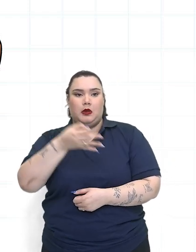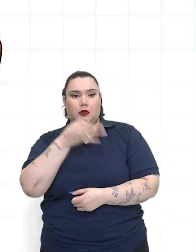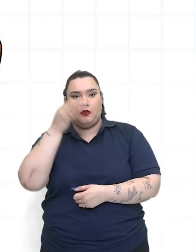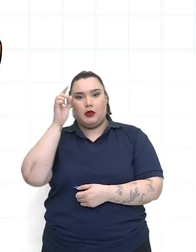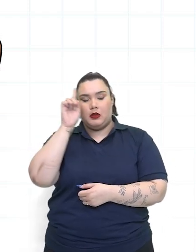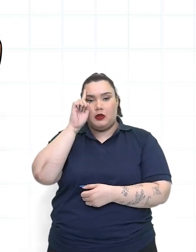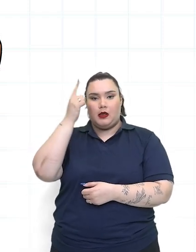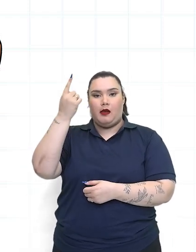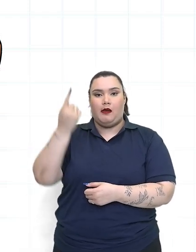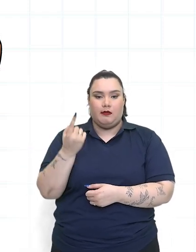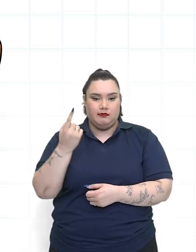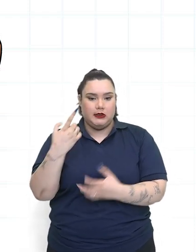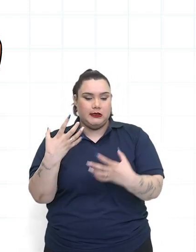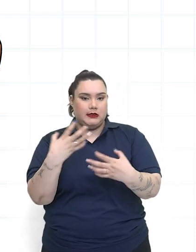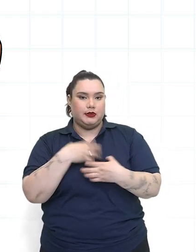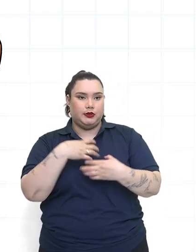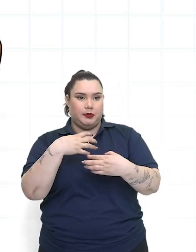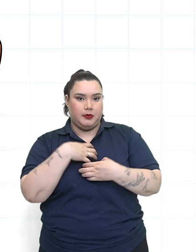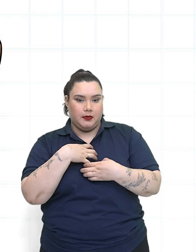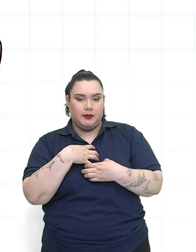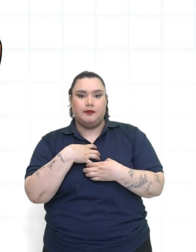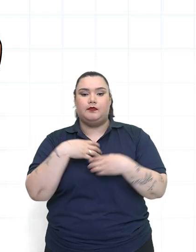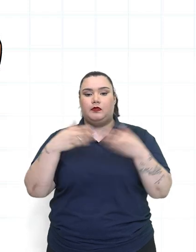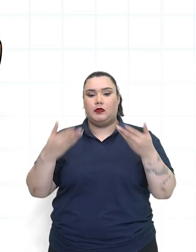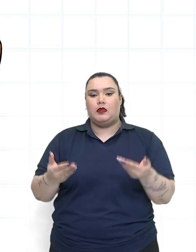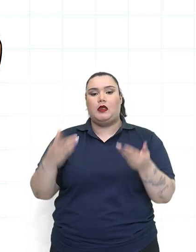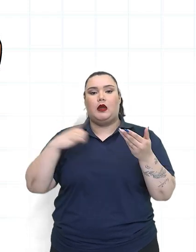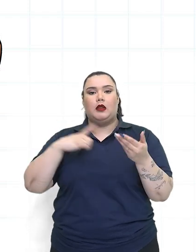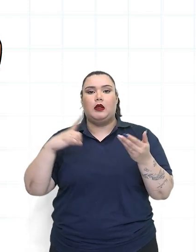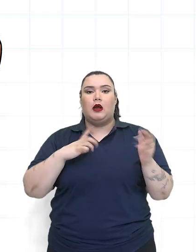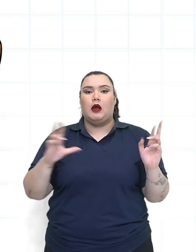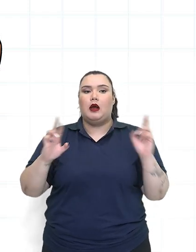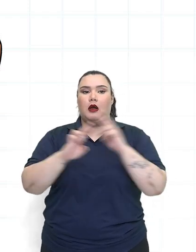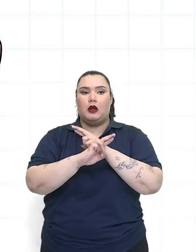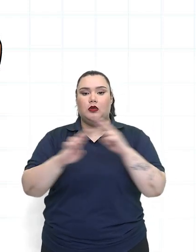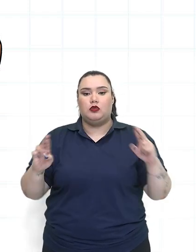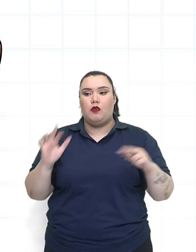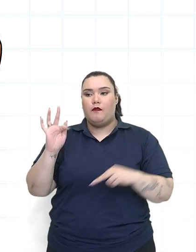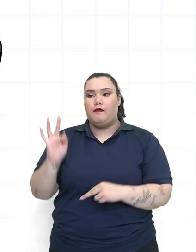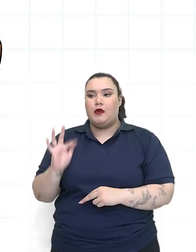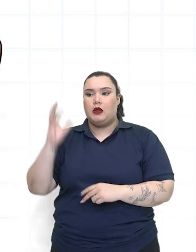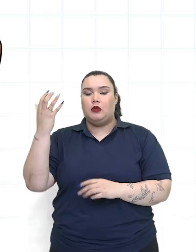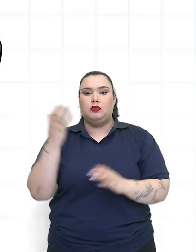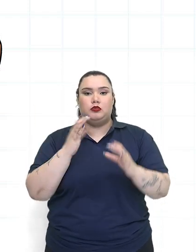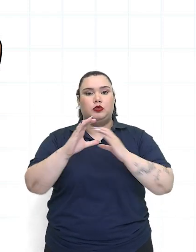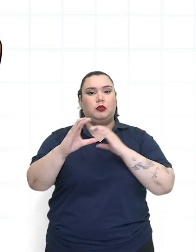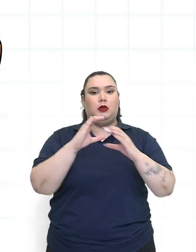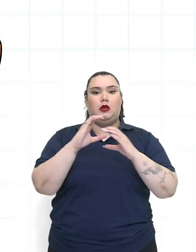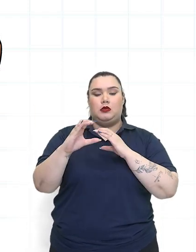ideias, nossas opiniões, nossos sentimentos, e ela está relacionada a fenômenos